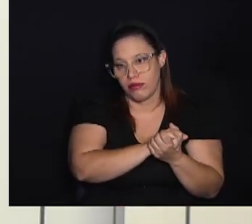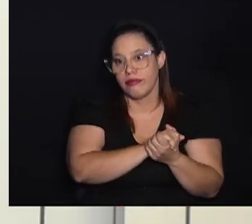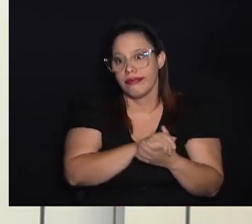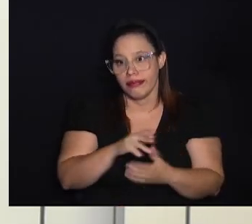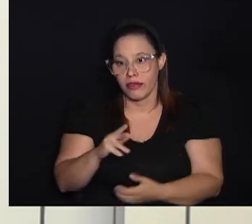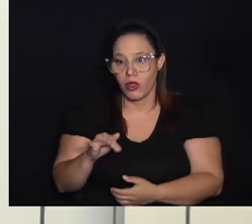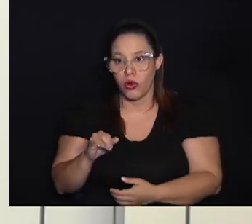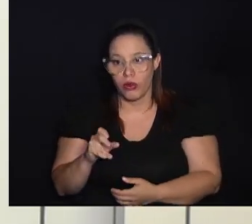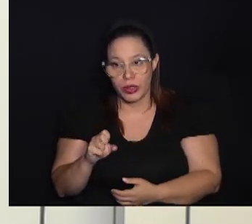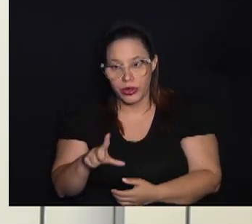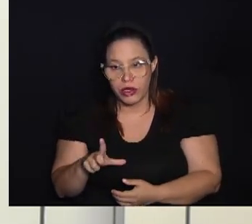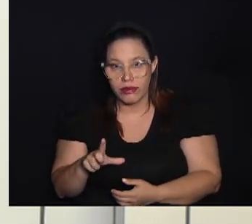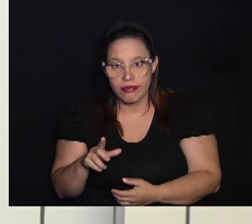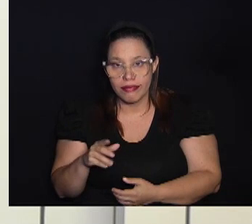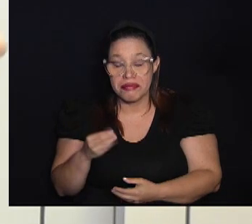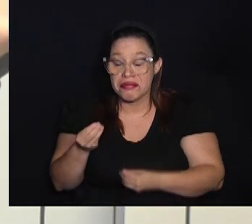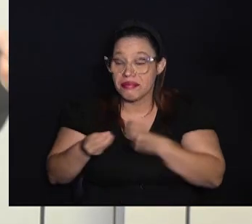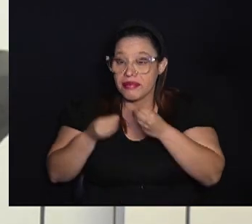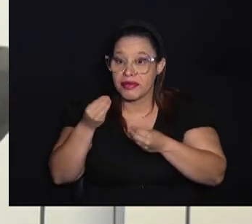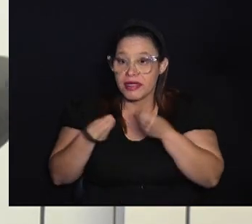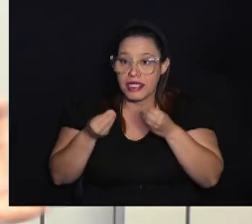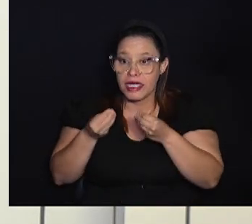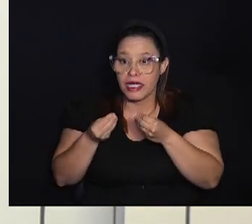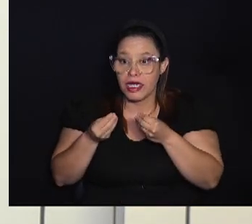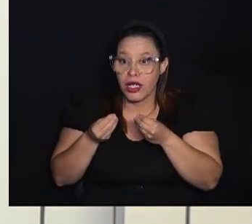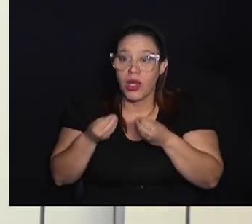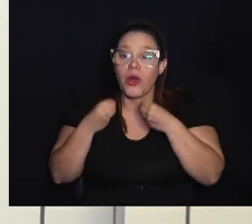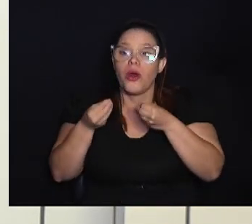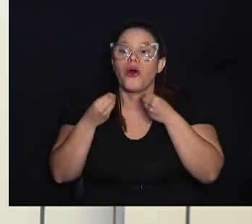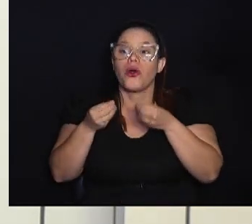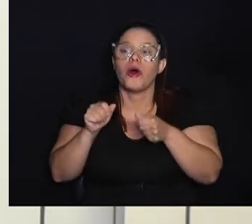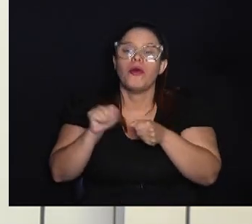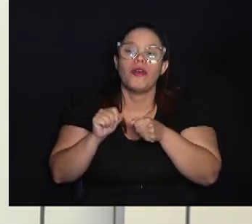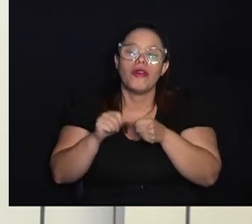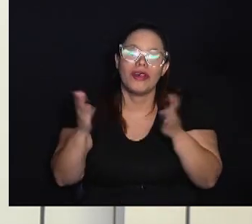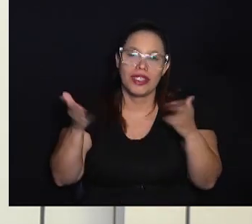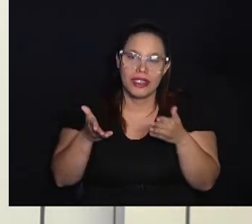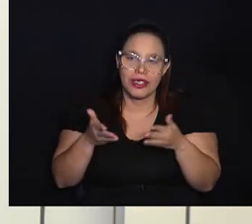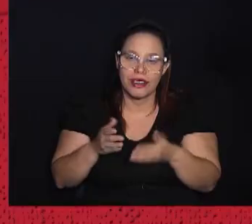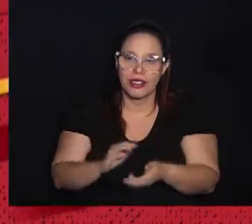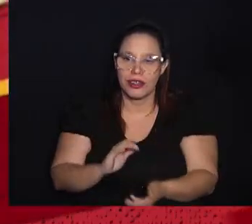convencional. Saiba mais no quadro Como Eu Faço de hoje.